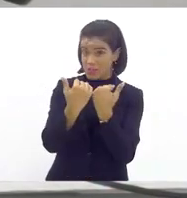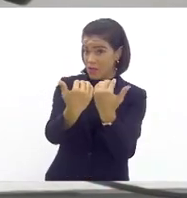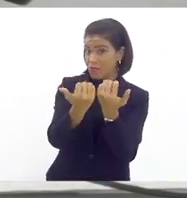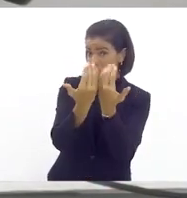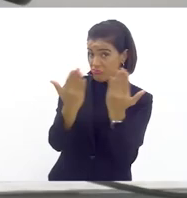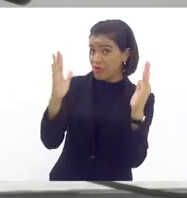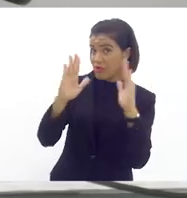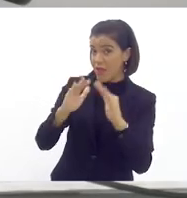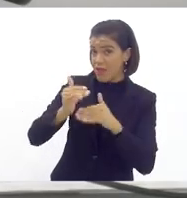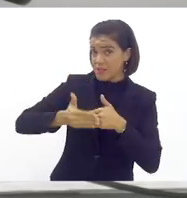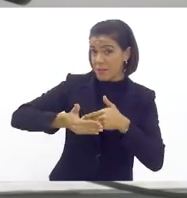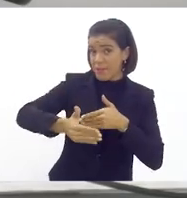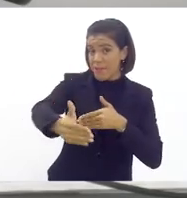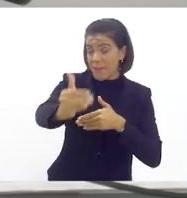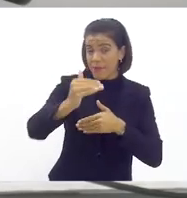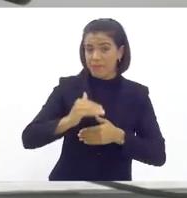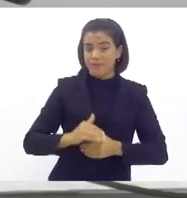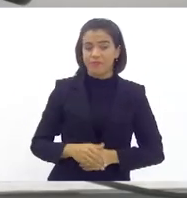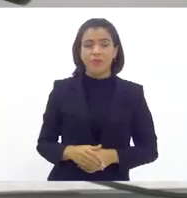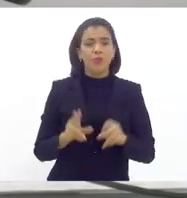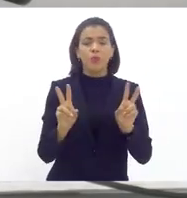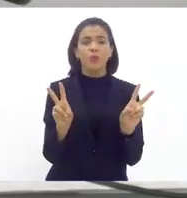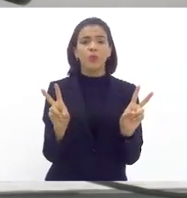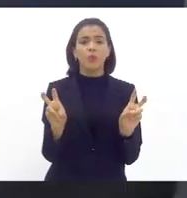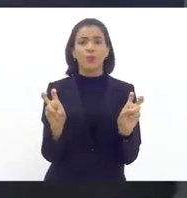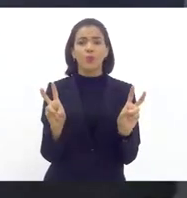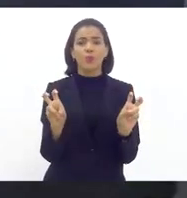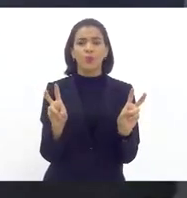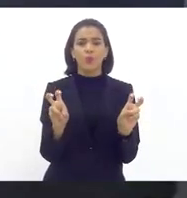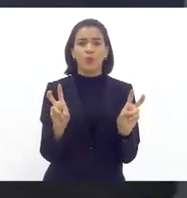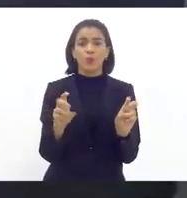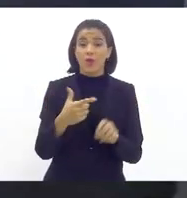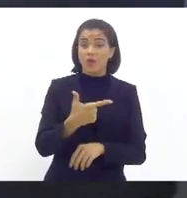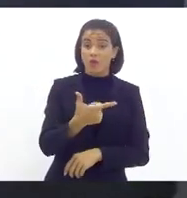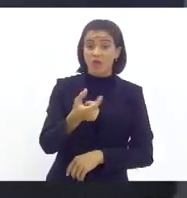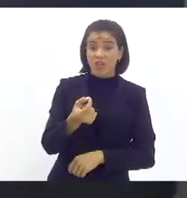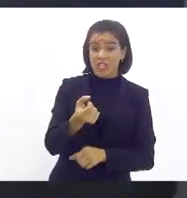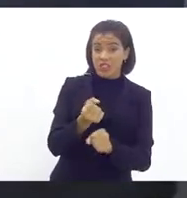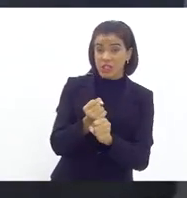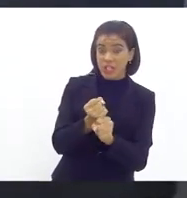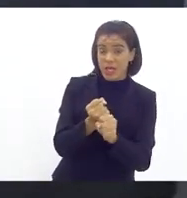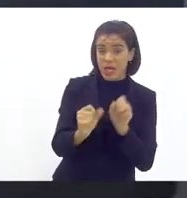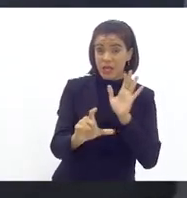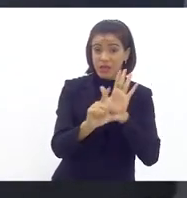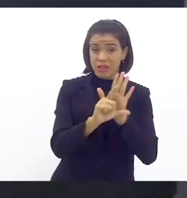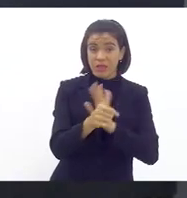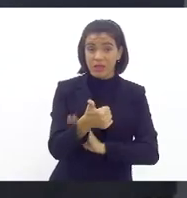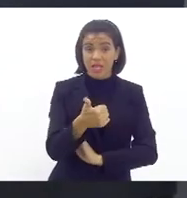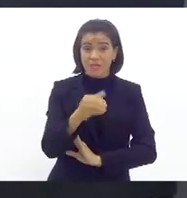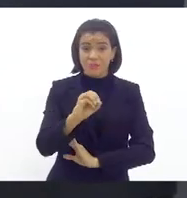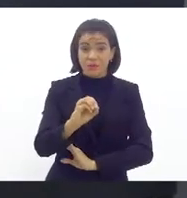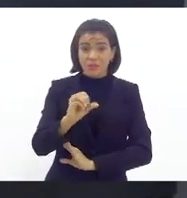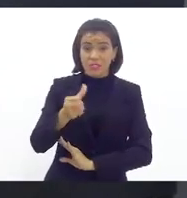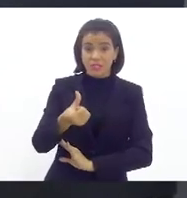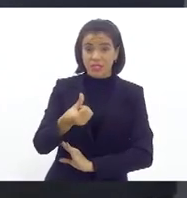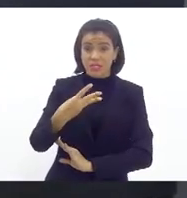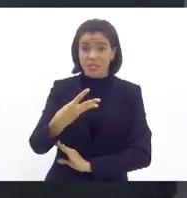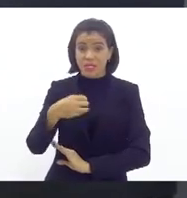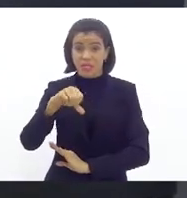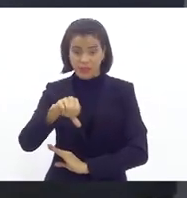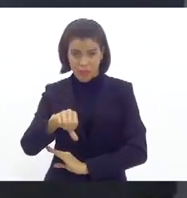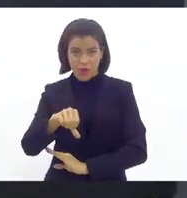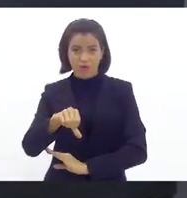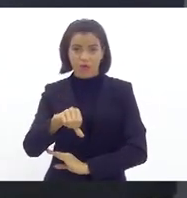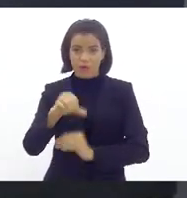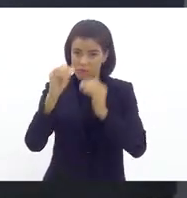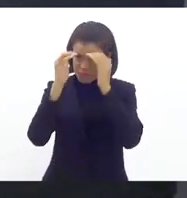outras que virão. O tema é 20 anos da Lei 10.639 e o cumprimento